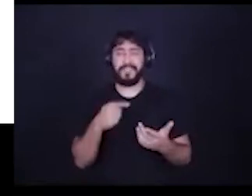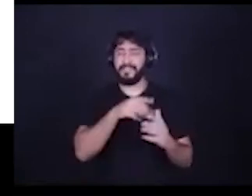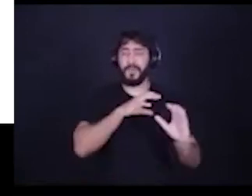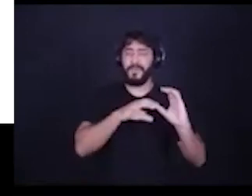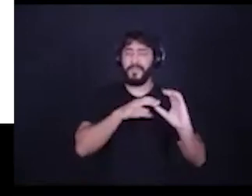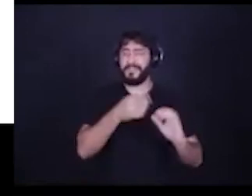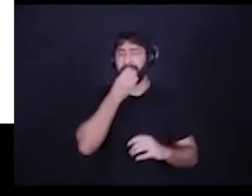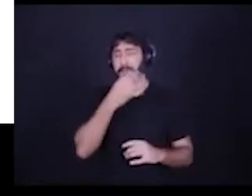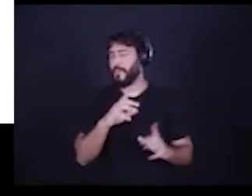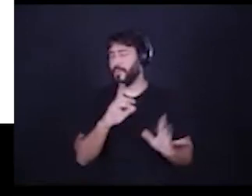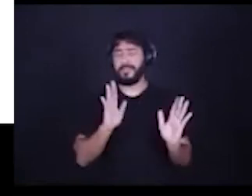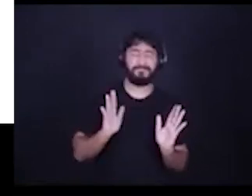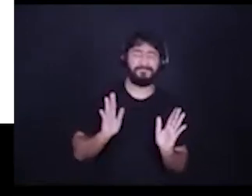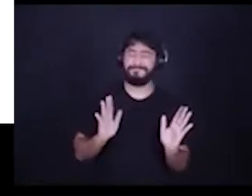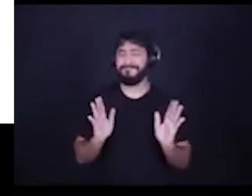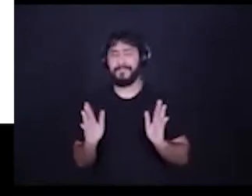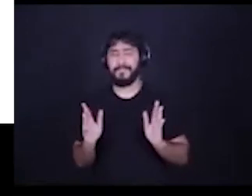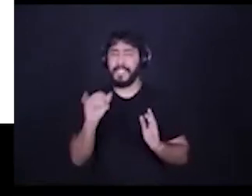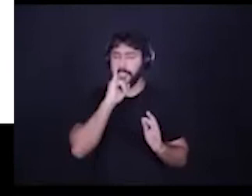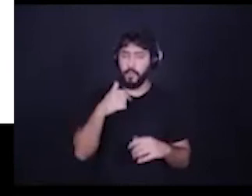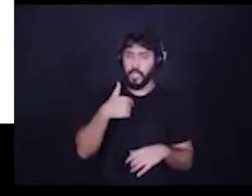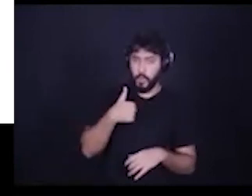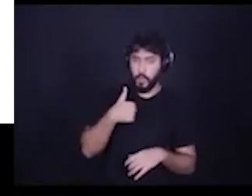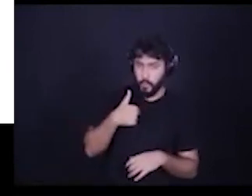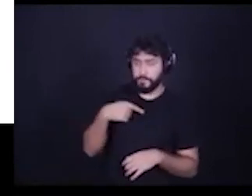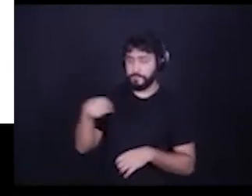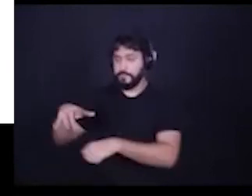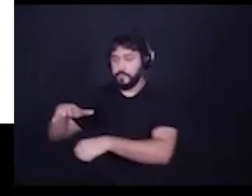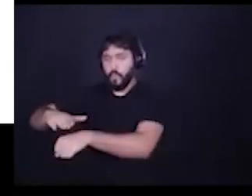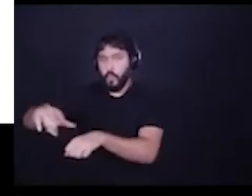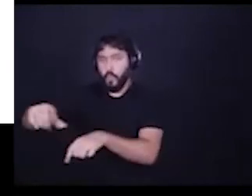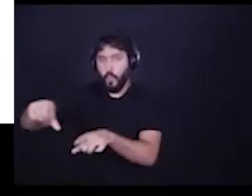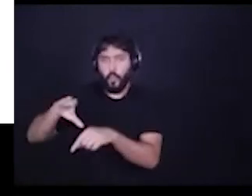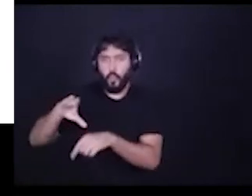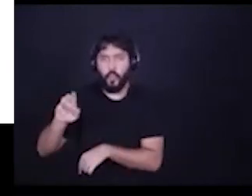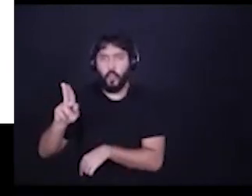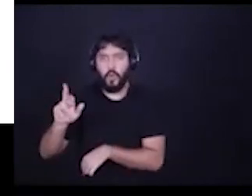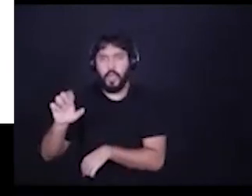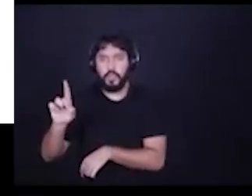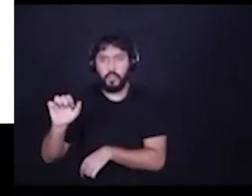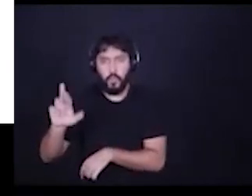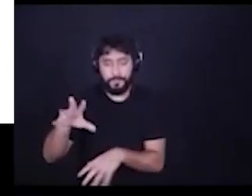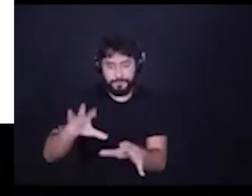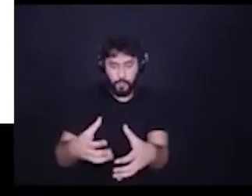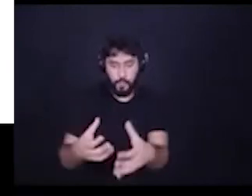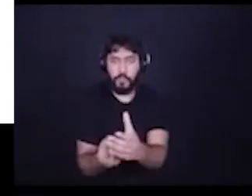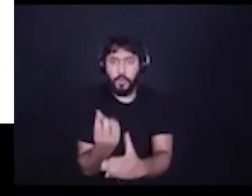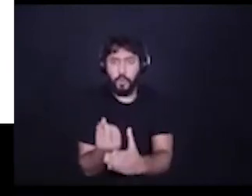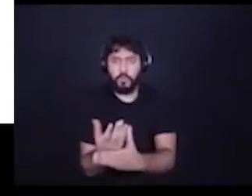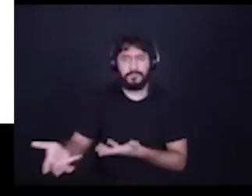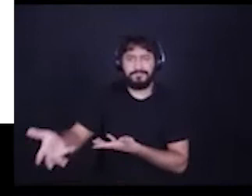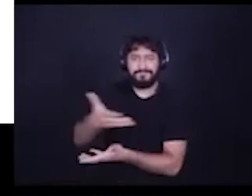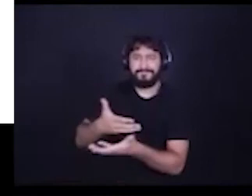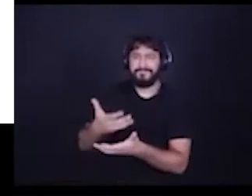boa entre eu, o curador e a equipe de produção, que a gente não estava conseguindo chegar num